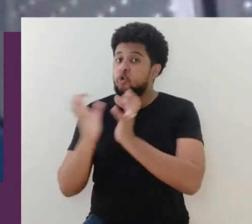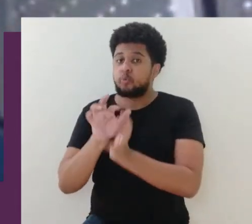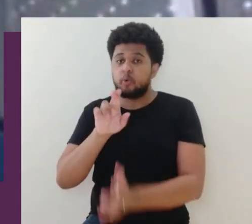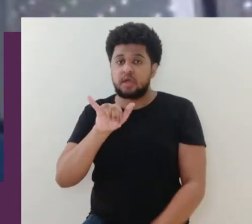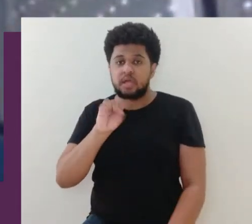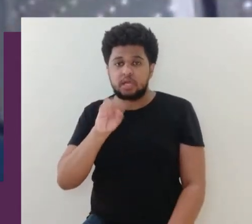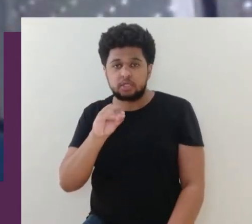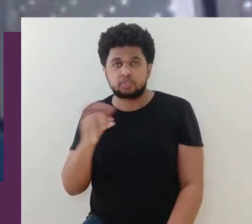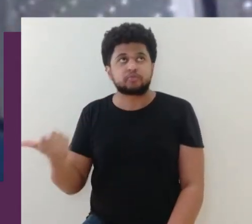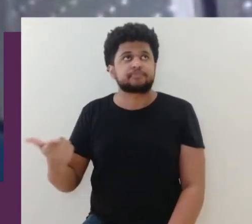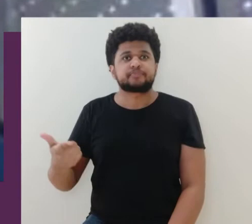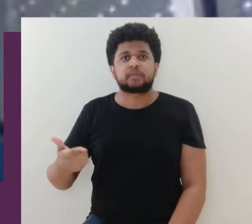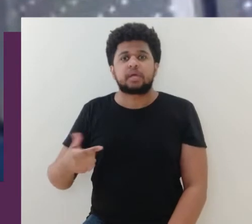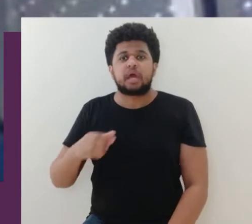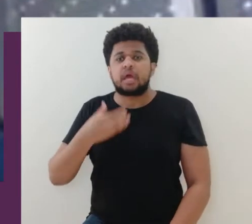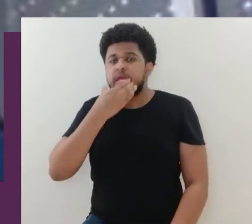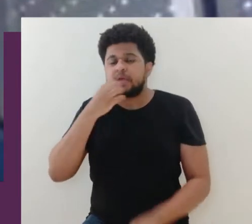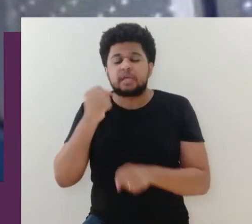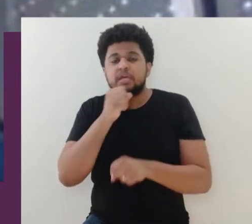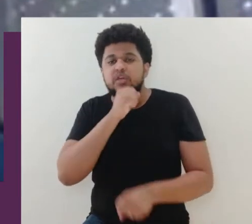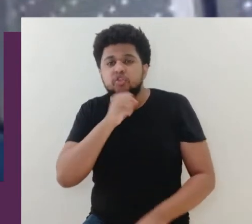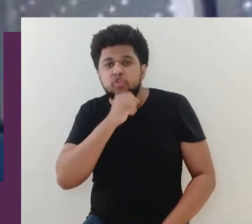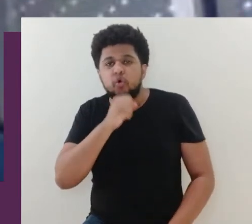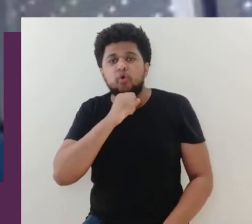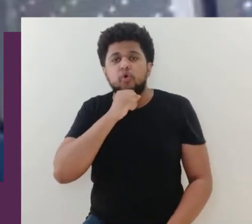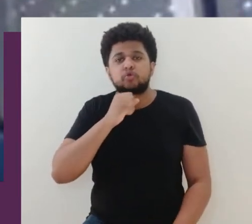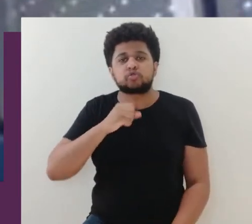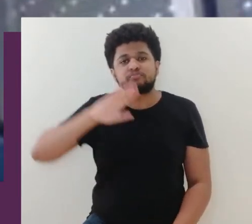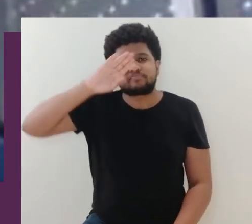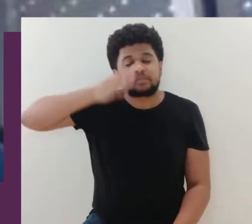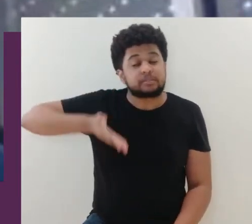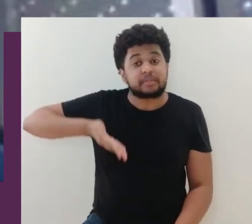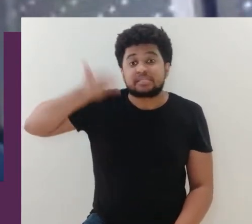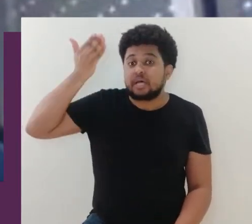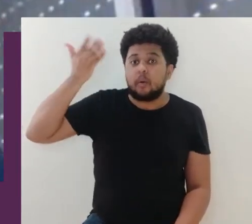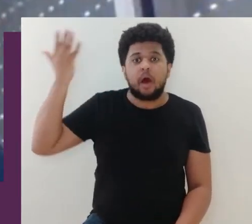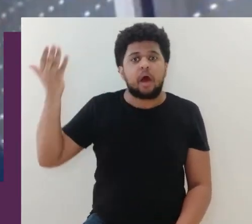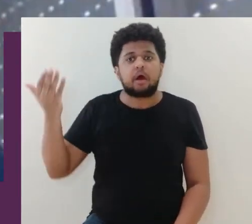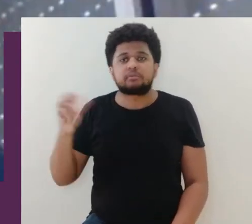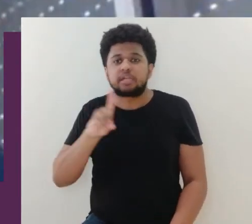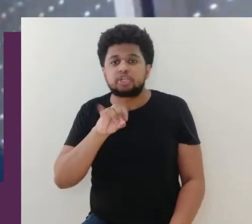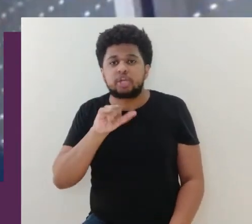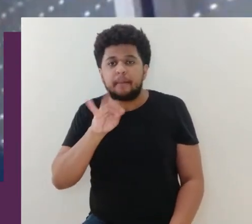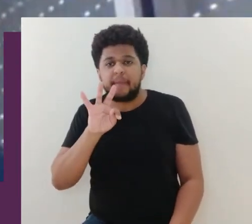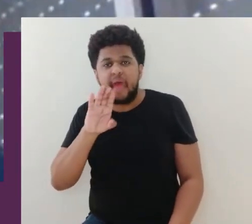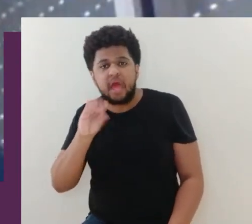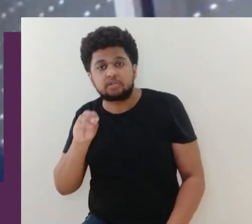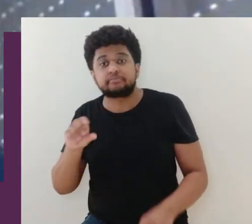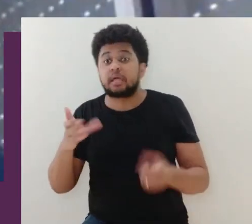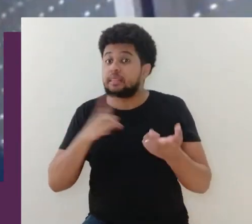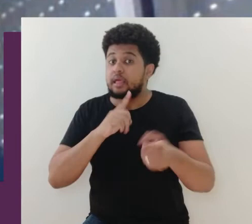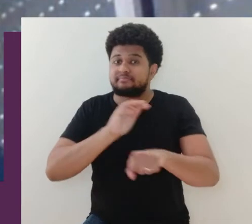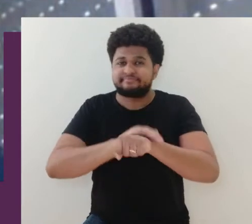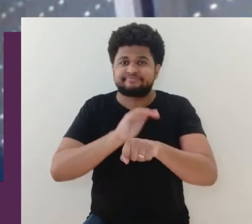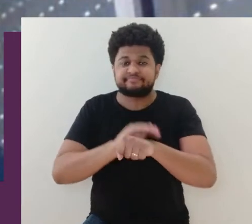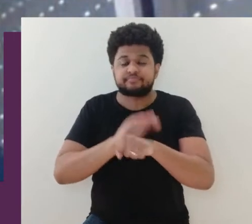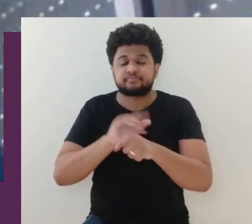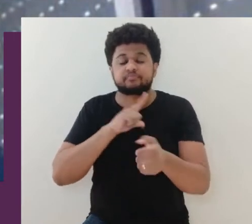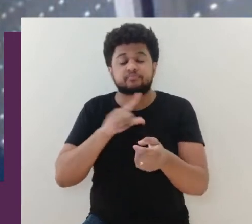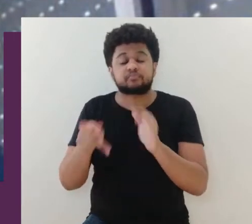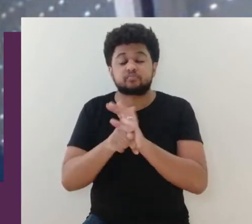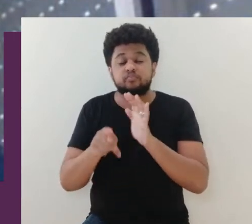os idosos, hipertensos, diabéticos, essas pessoas precisam tomar primeiro. Boa parte do tempo que é gasto